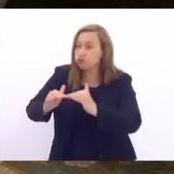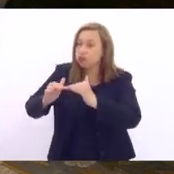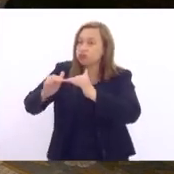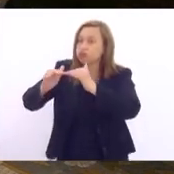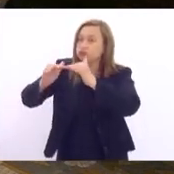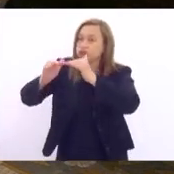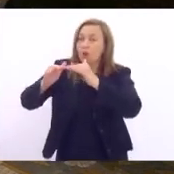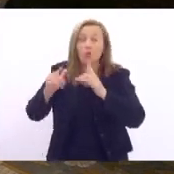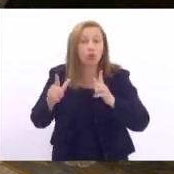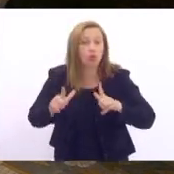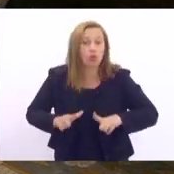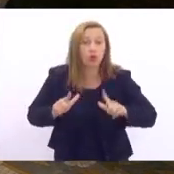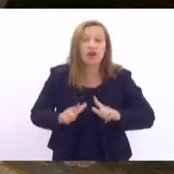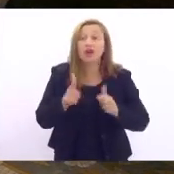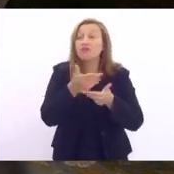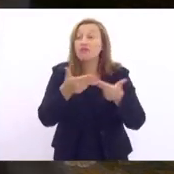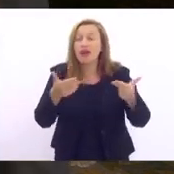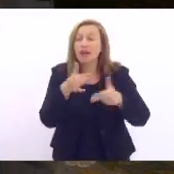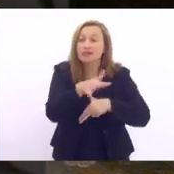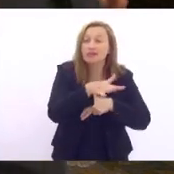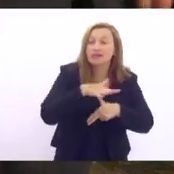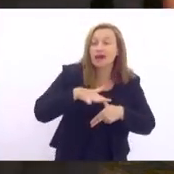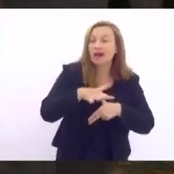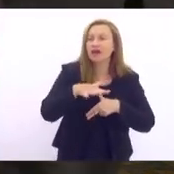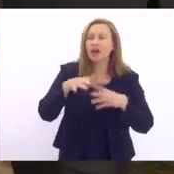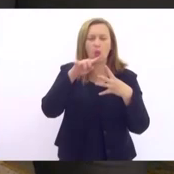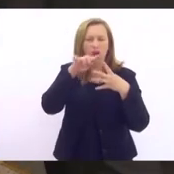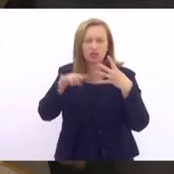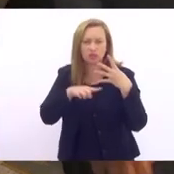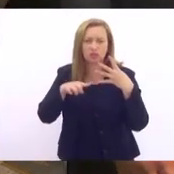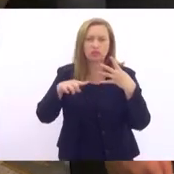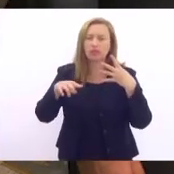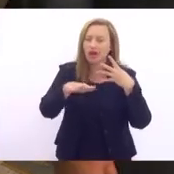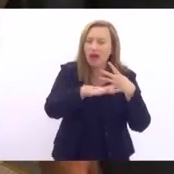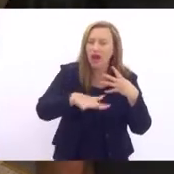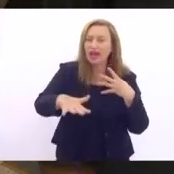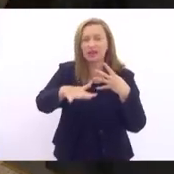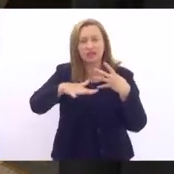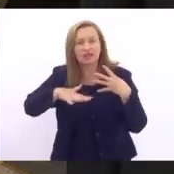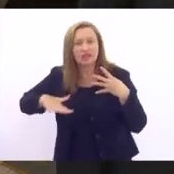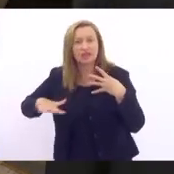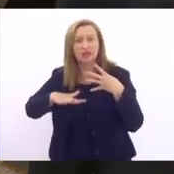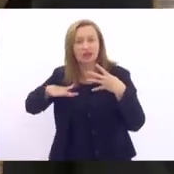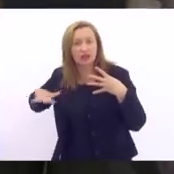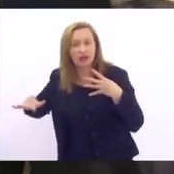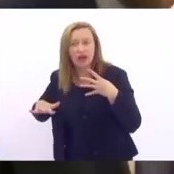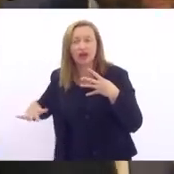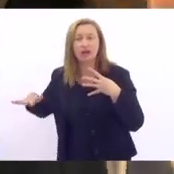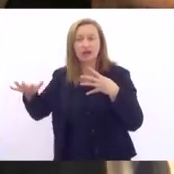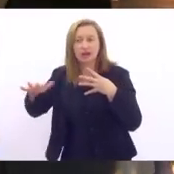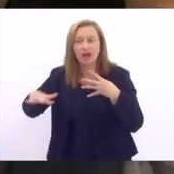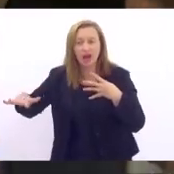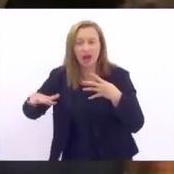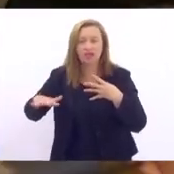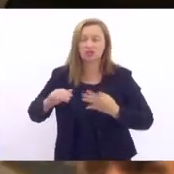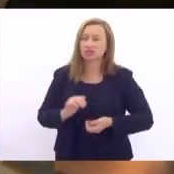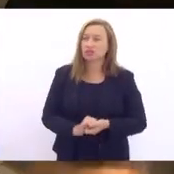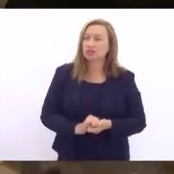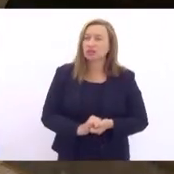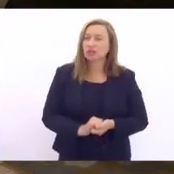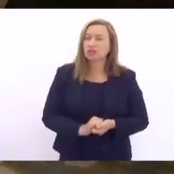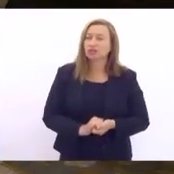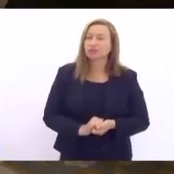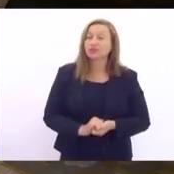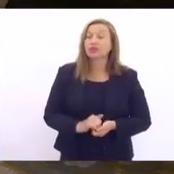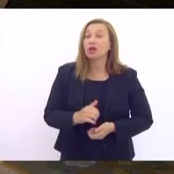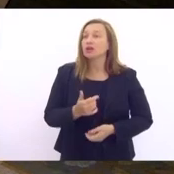áreas, quatro áreas de várzeas, brejos, completamente impróprias para ocupação